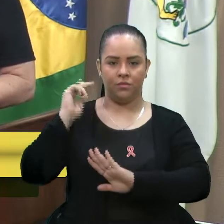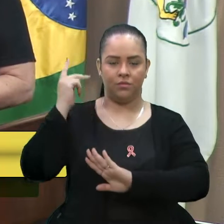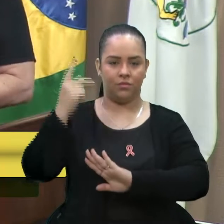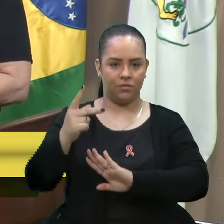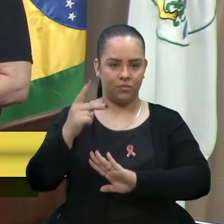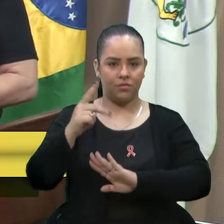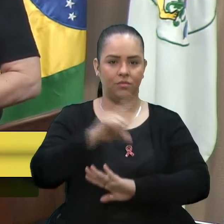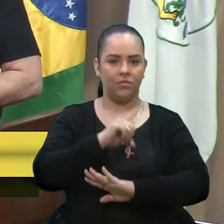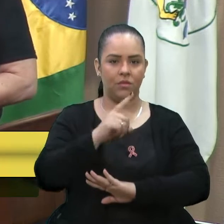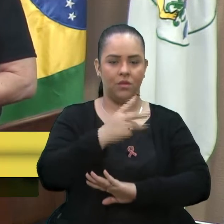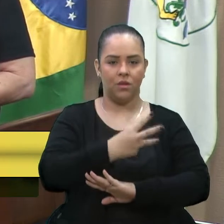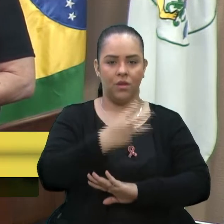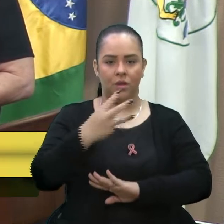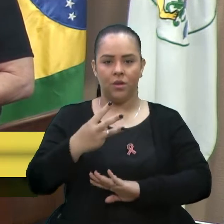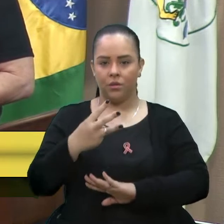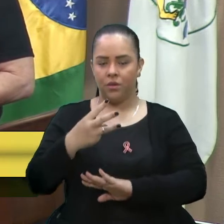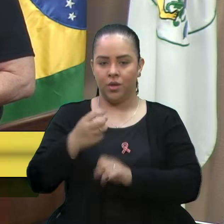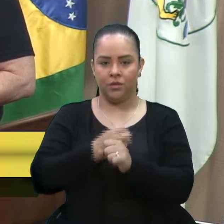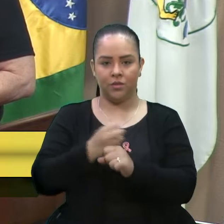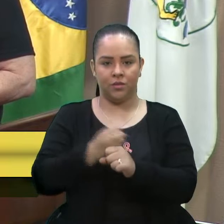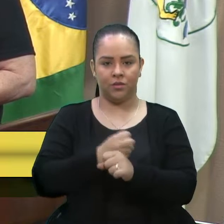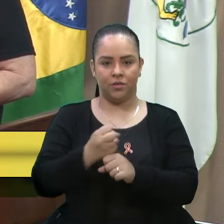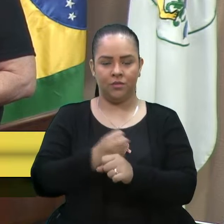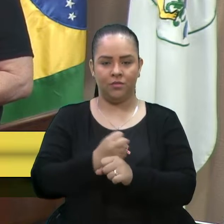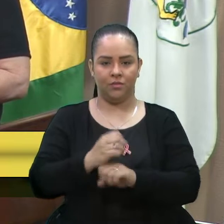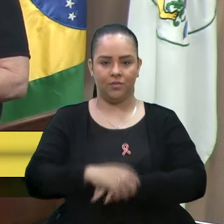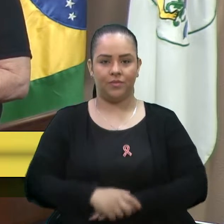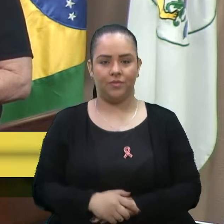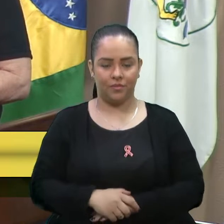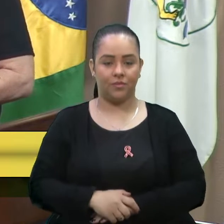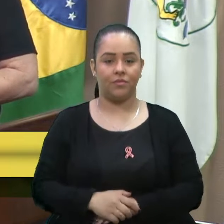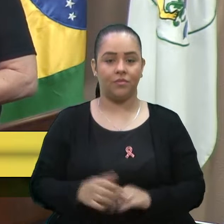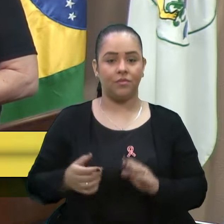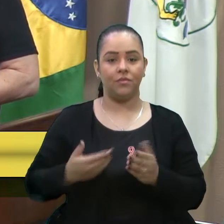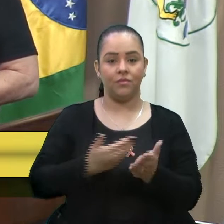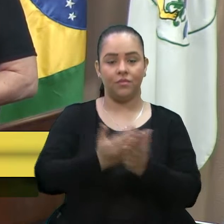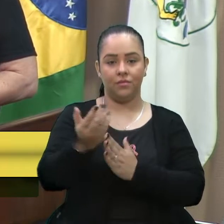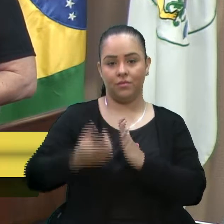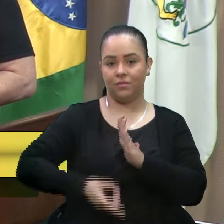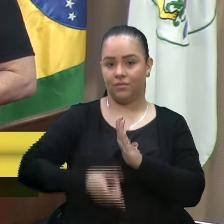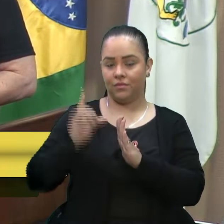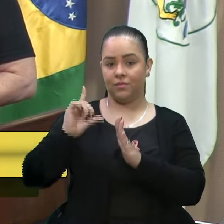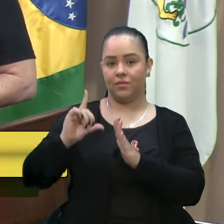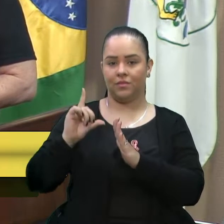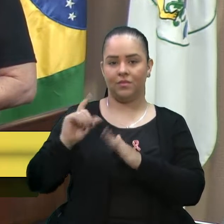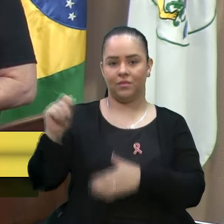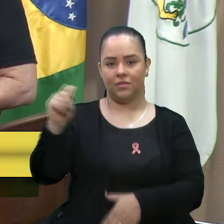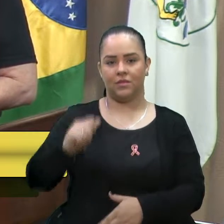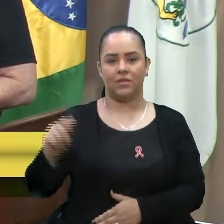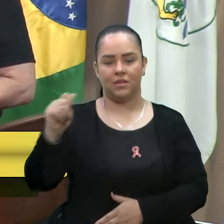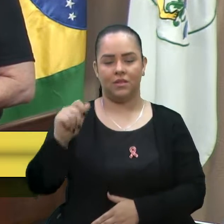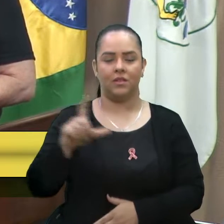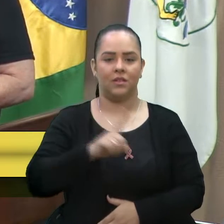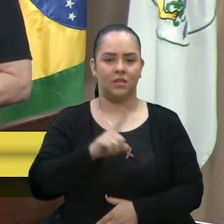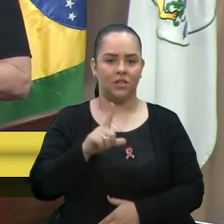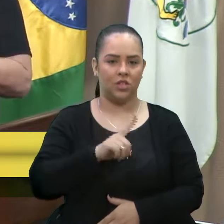mas que iniciou muito antes como associação. Então, quero citar o Leovigildo Campos Lima,